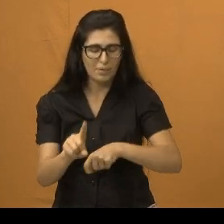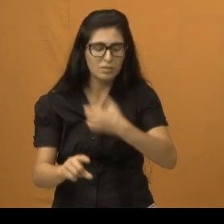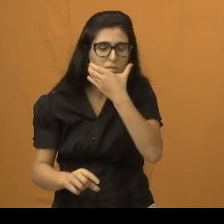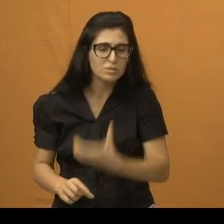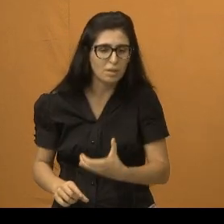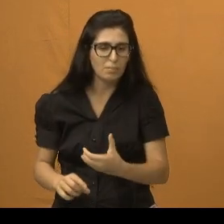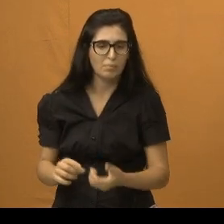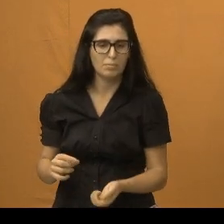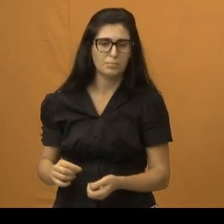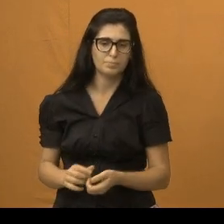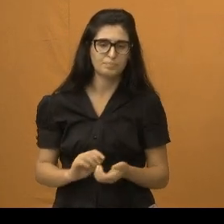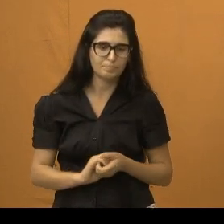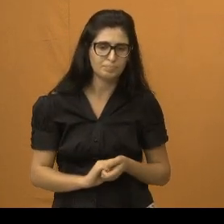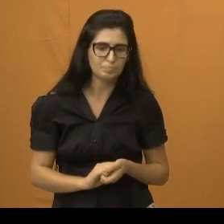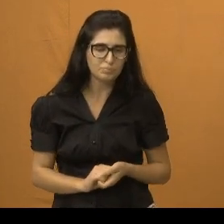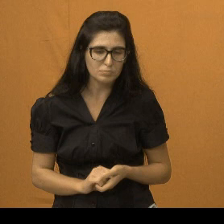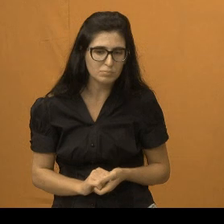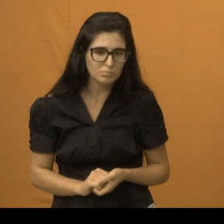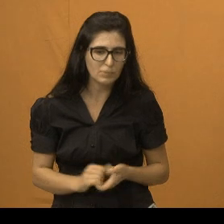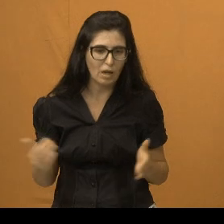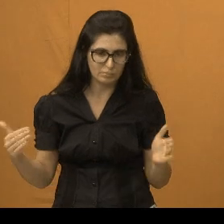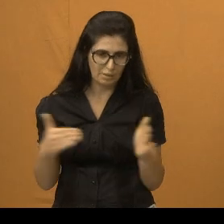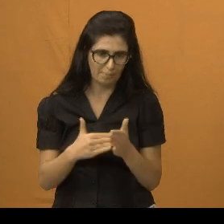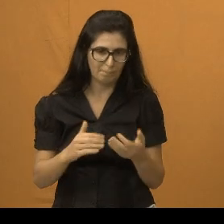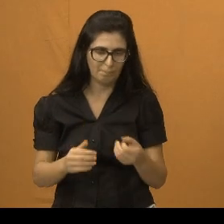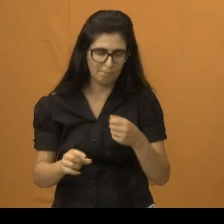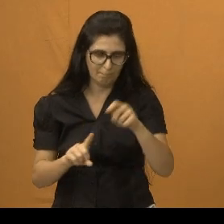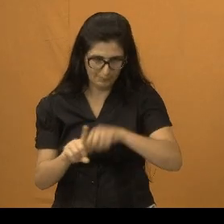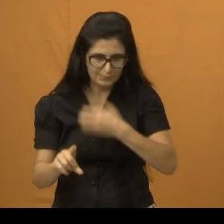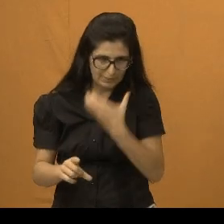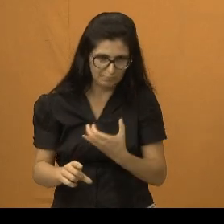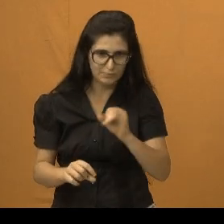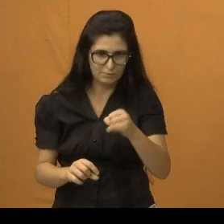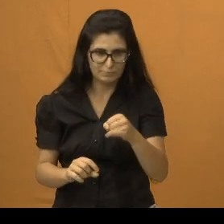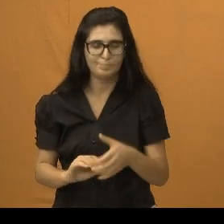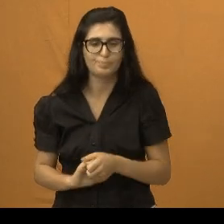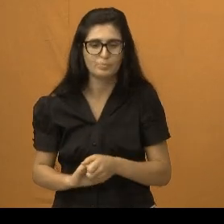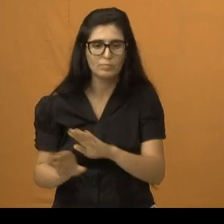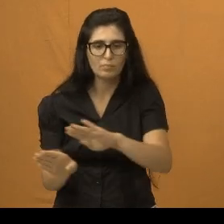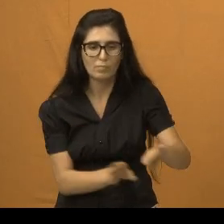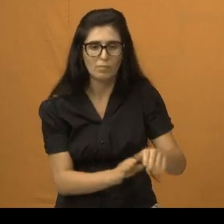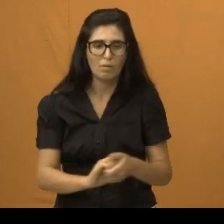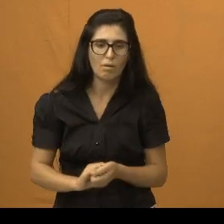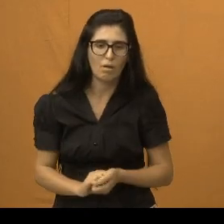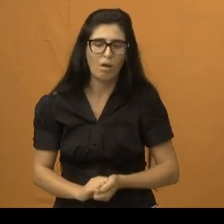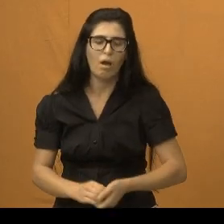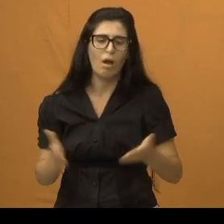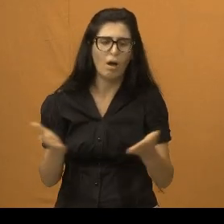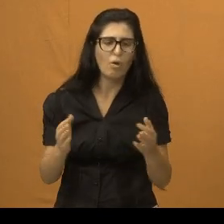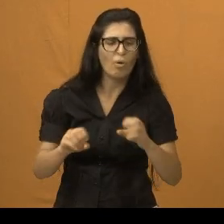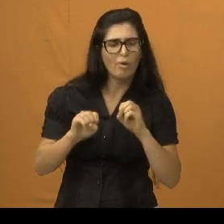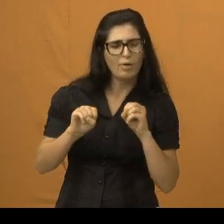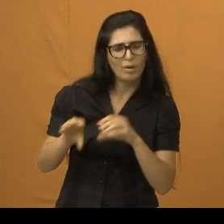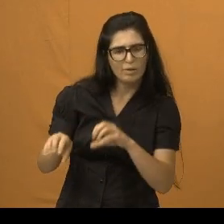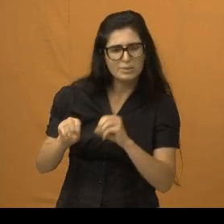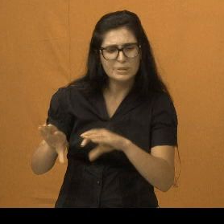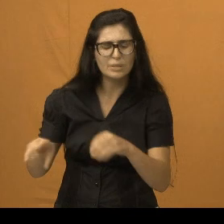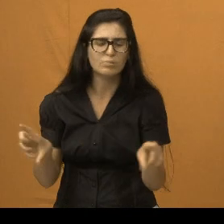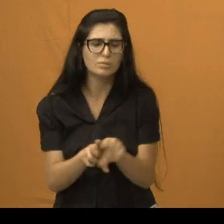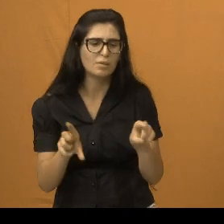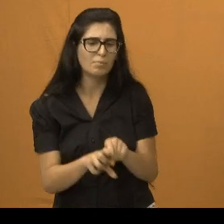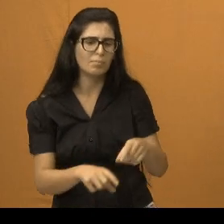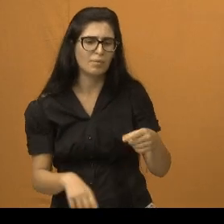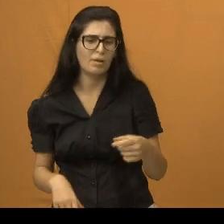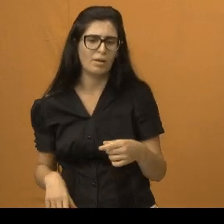Aqui eu trago para vocês, quase ao final, a condição da aplicação do ensino e da saúde de janeiro a dezembro